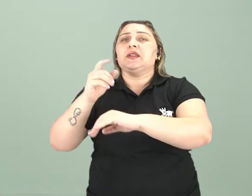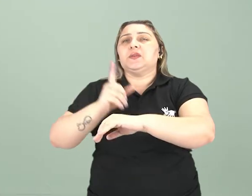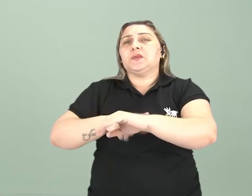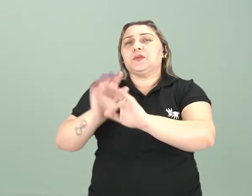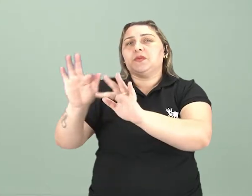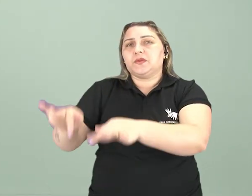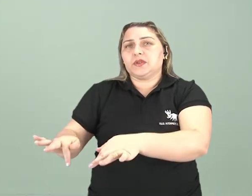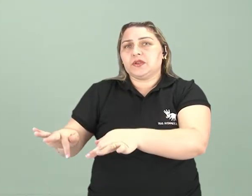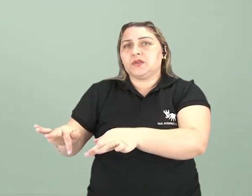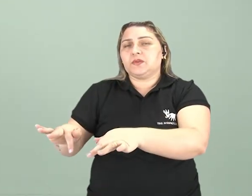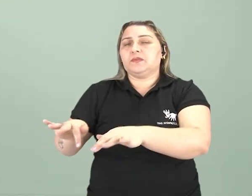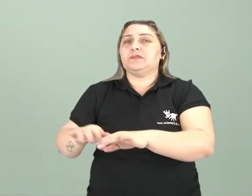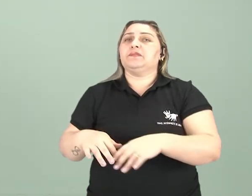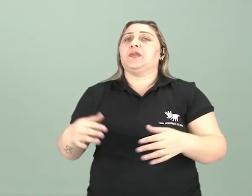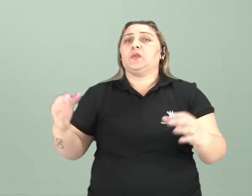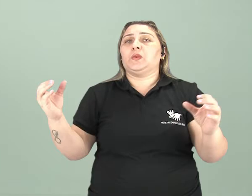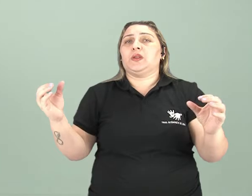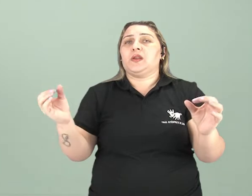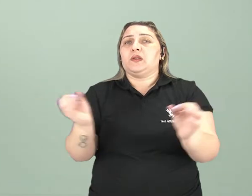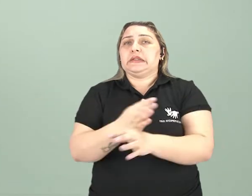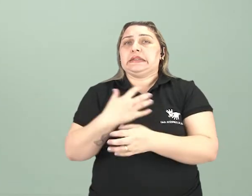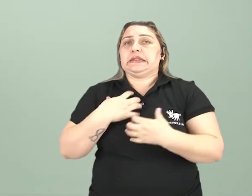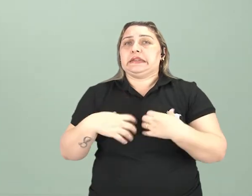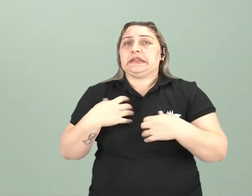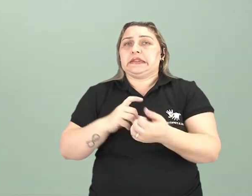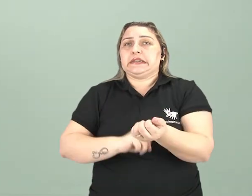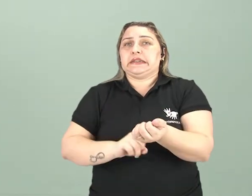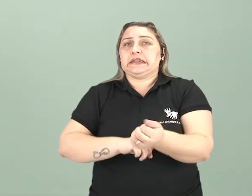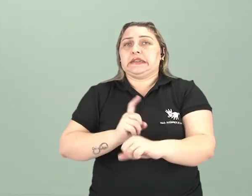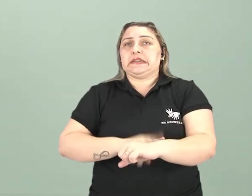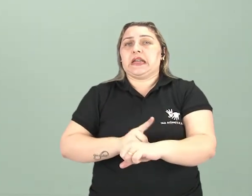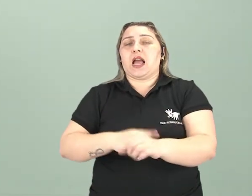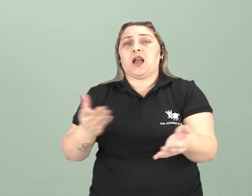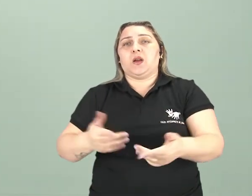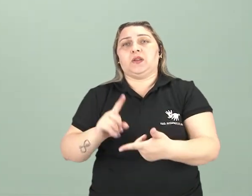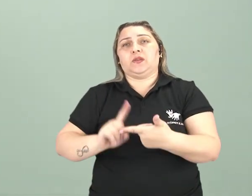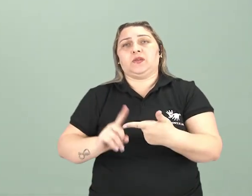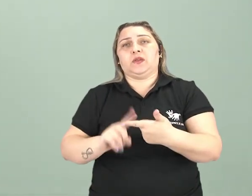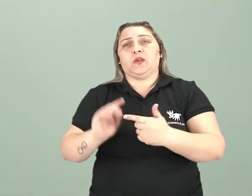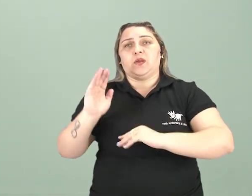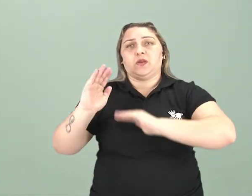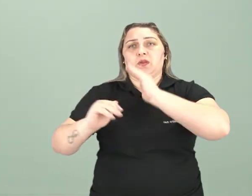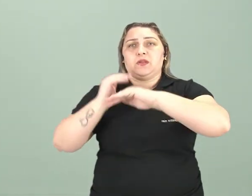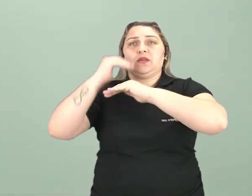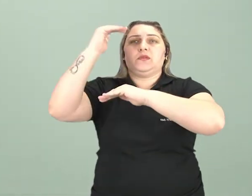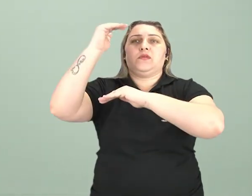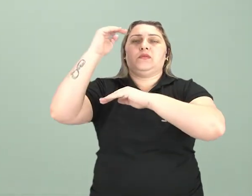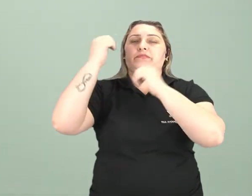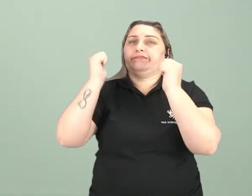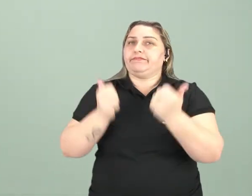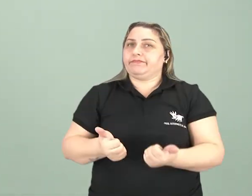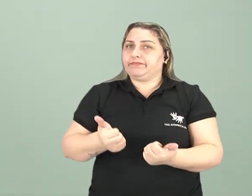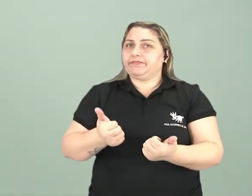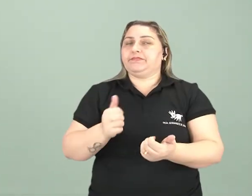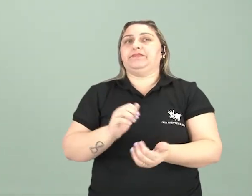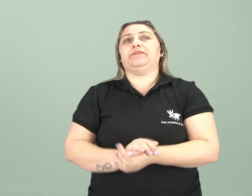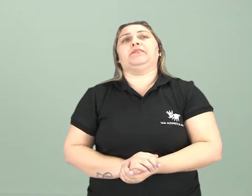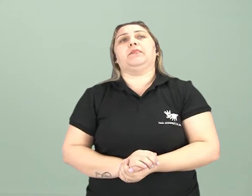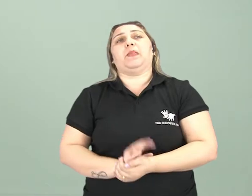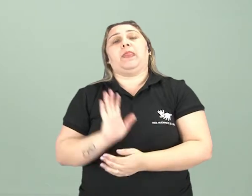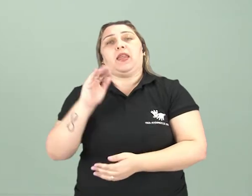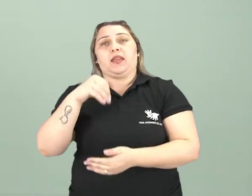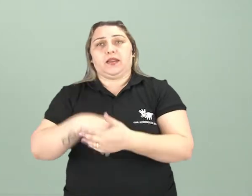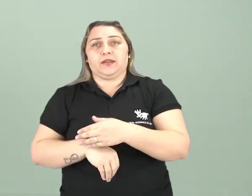Tem introdução, desenvolvimento, clímax e desfecho. Então, nesse segundo passo, você vai falar agora do